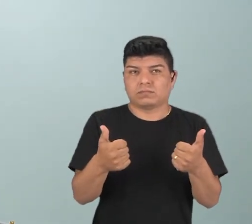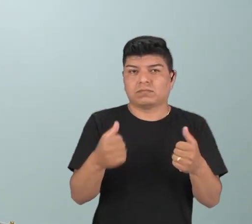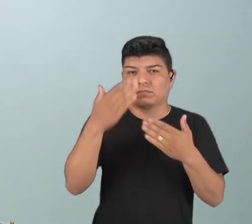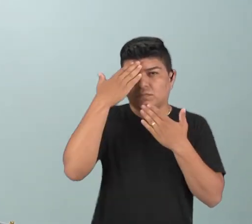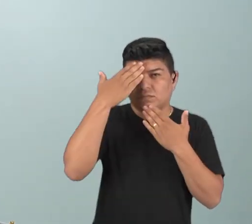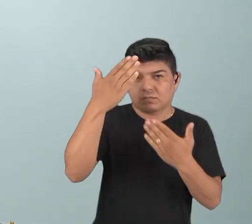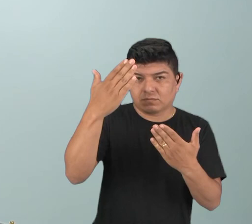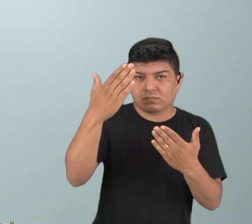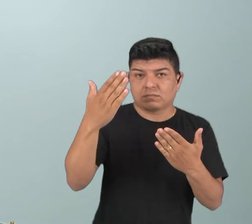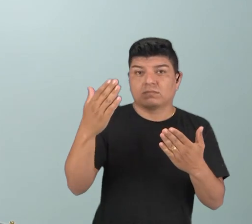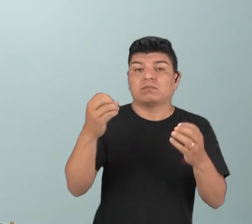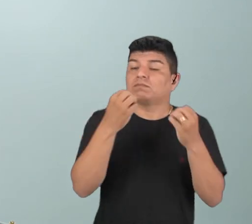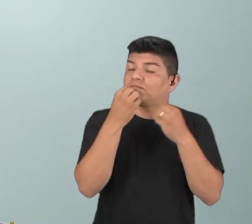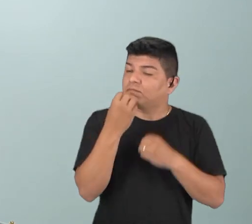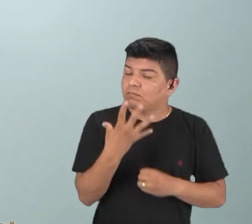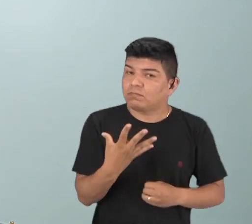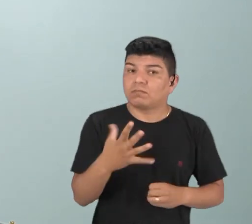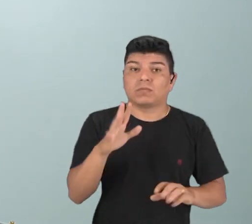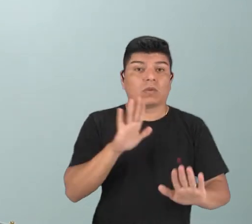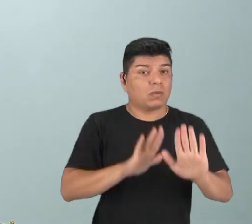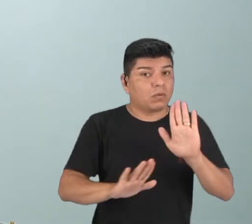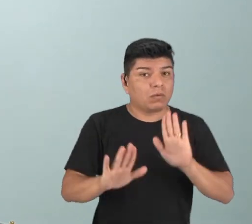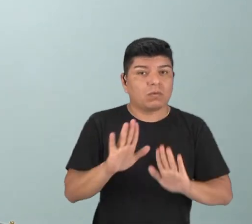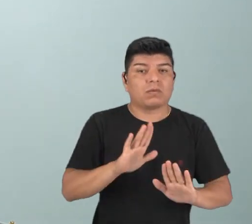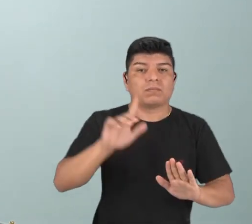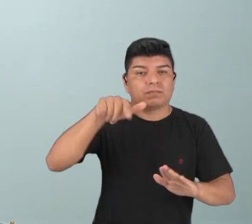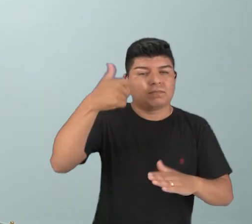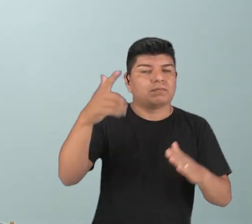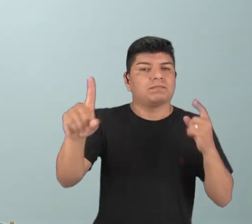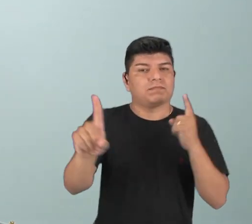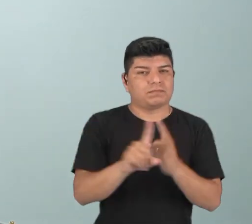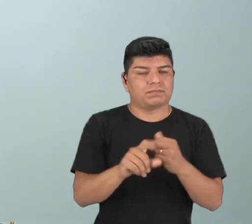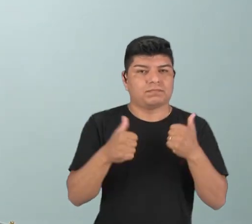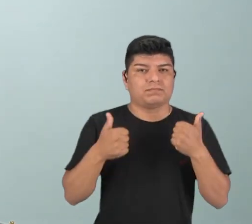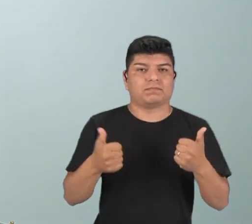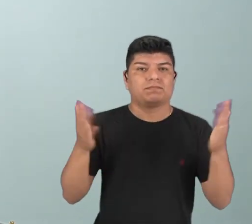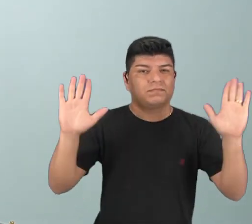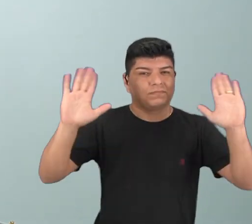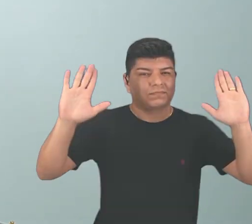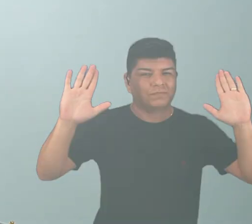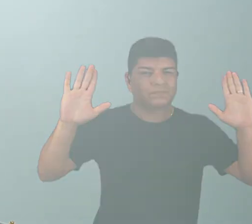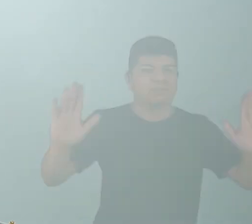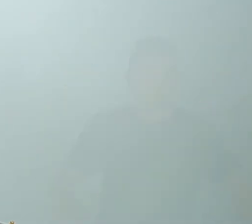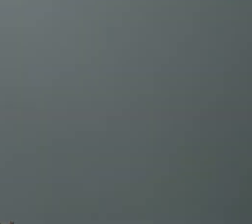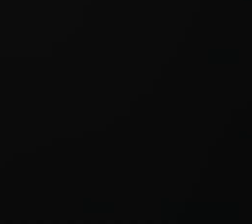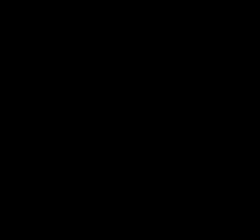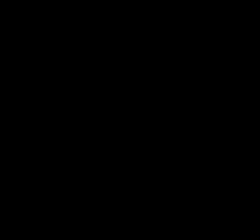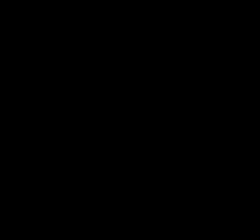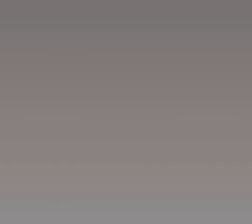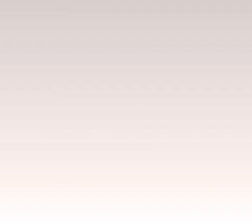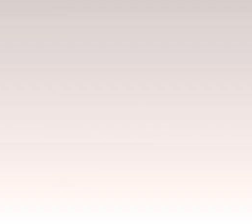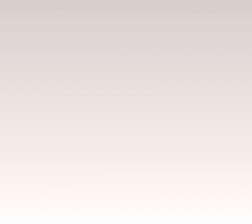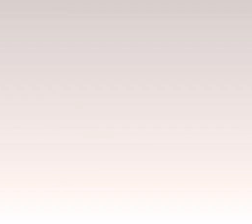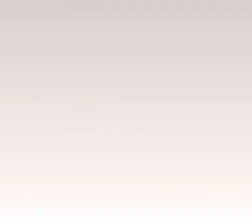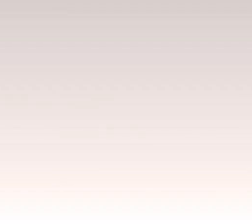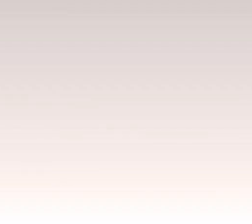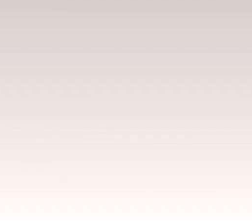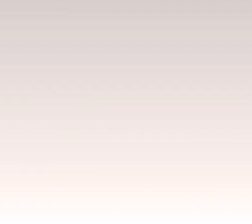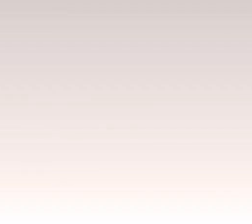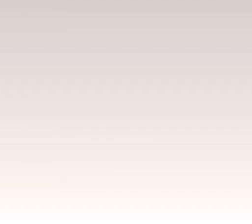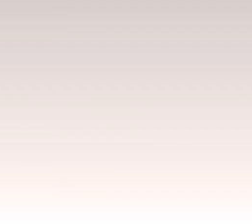muito obrigada, fiquem bem, se cuidem e até o nosso próximo encontro. Tchau, tchau!